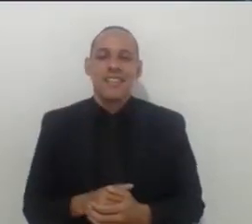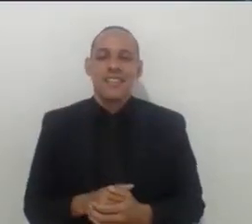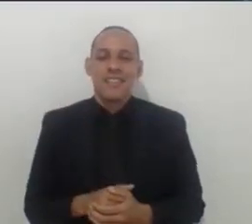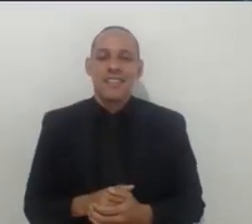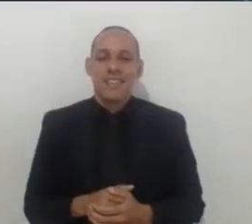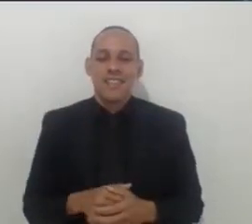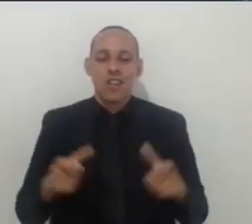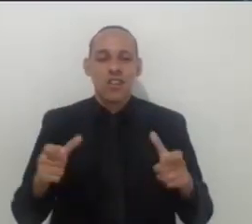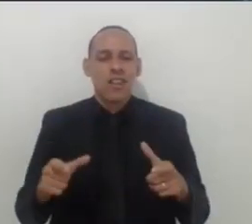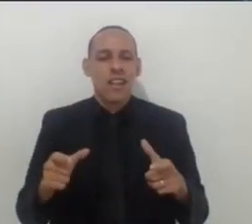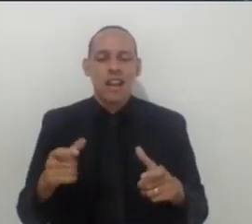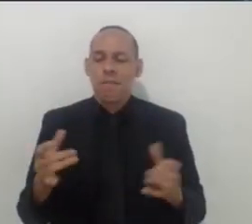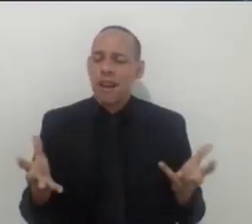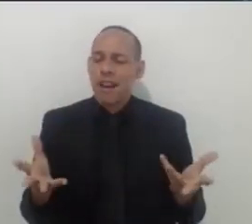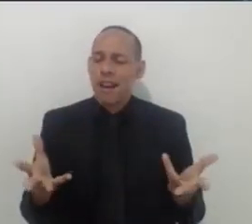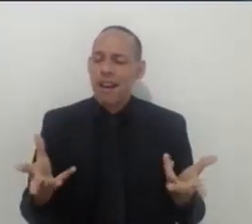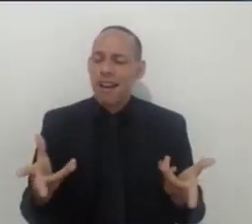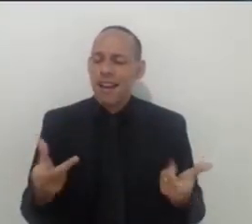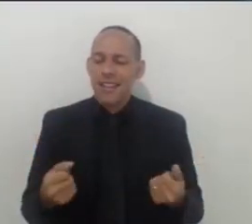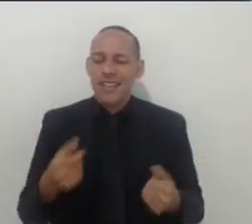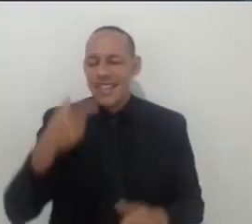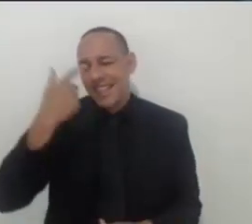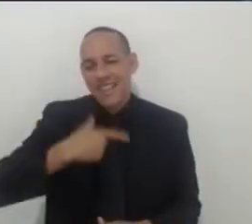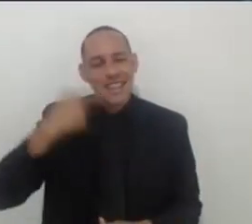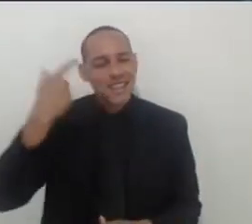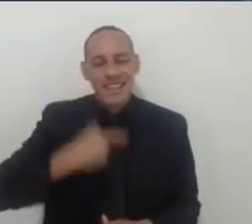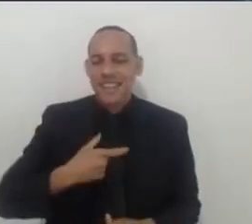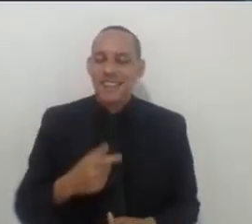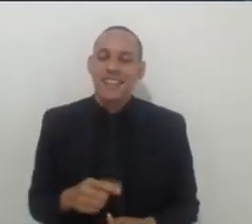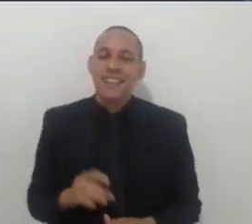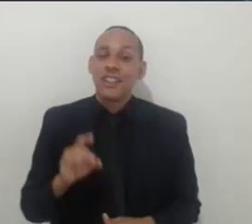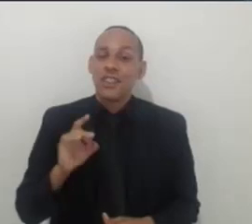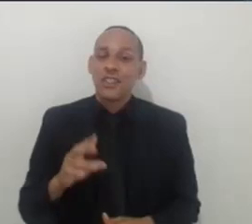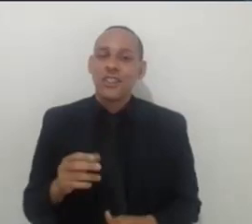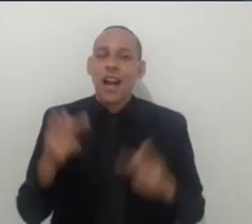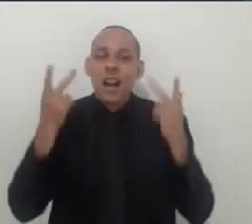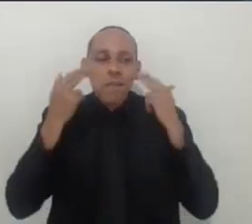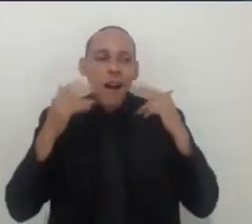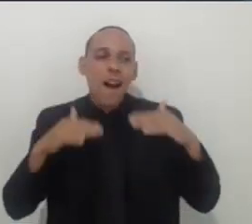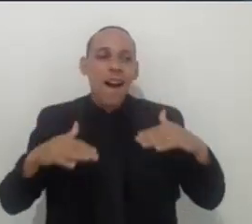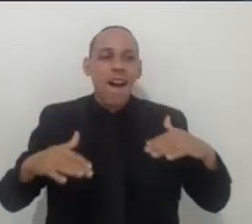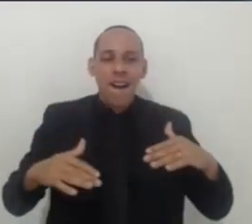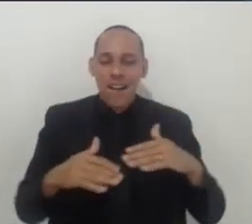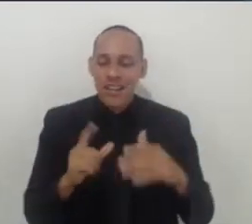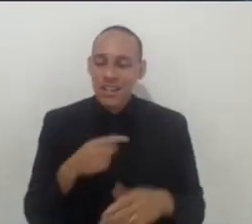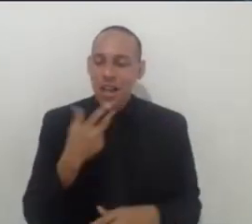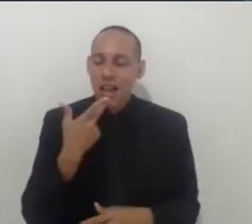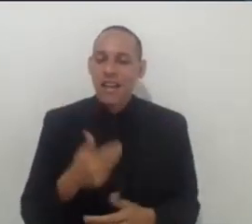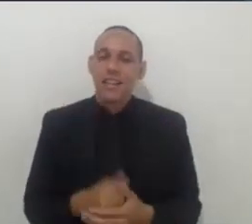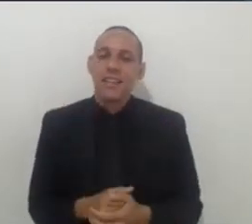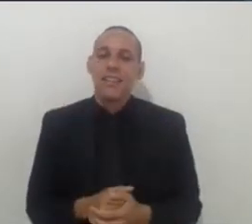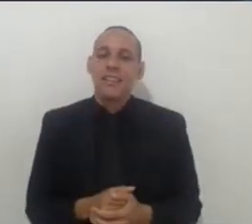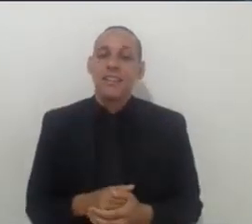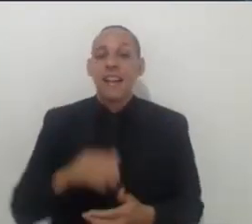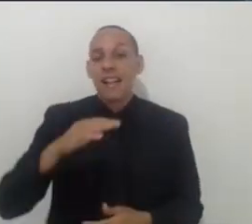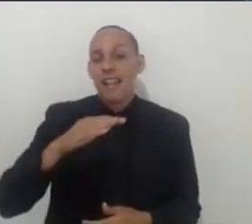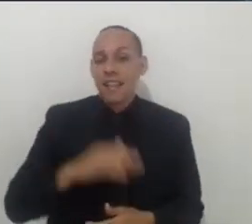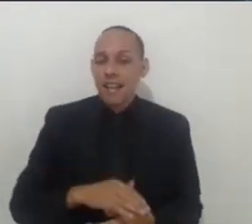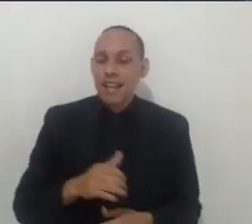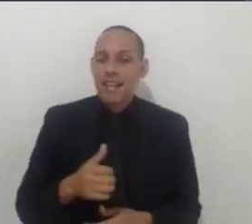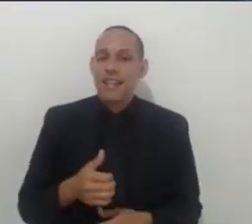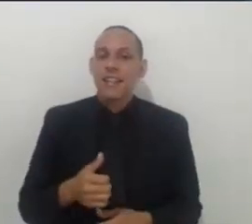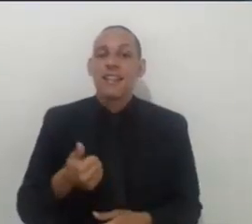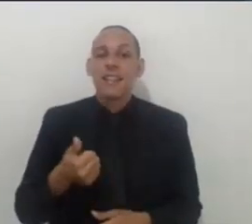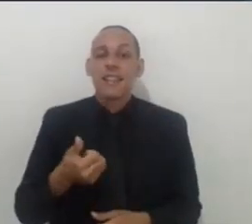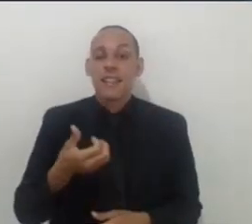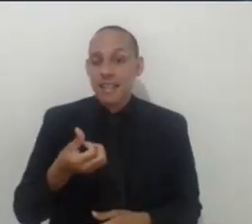lugar maravilhoso, é lindíssimo, só natureza, como a gente diz. E na tarde, às 16h30,